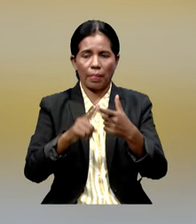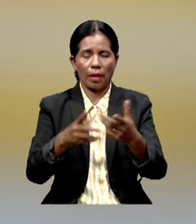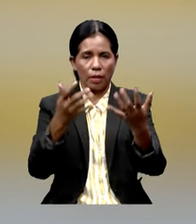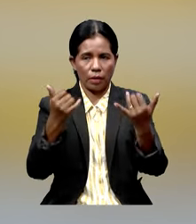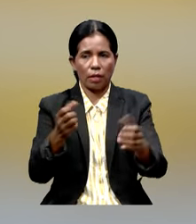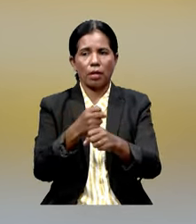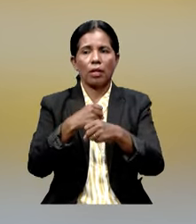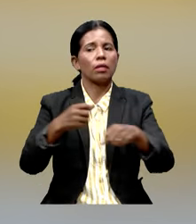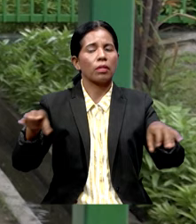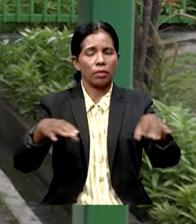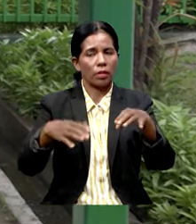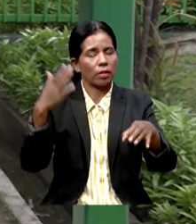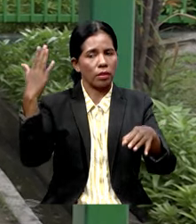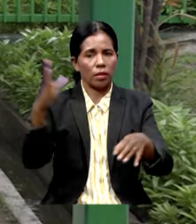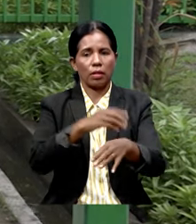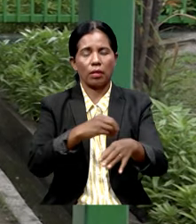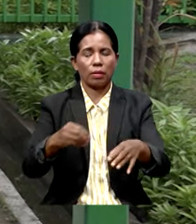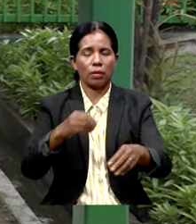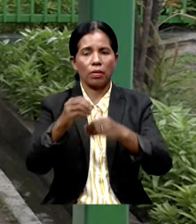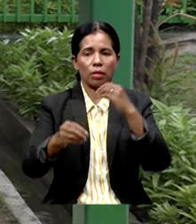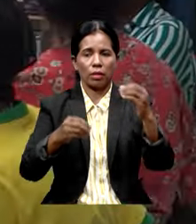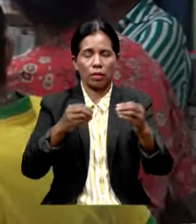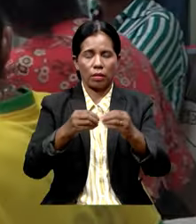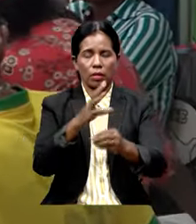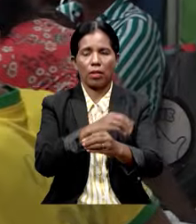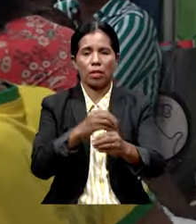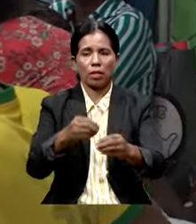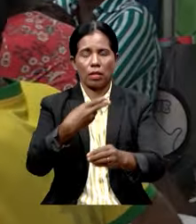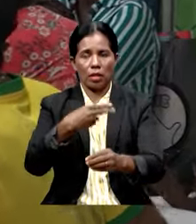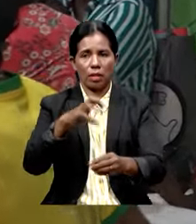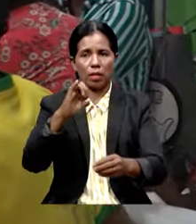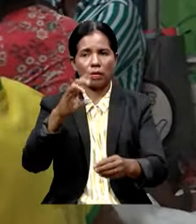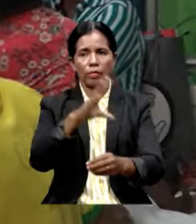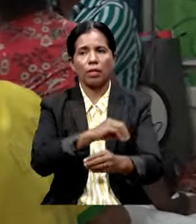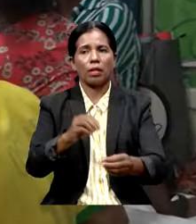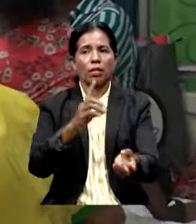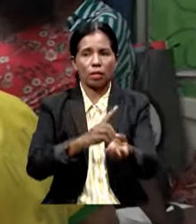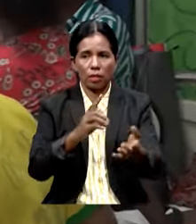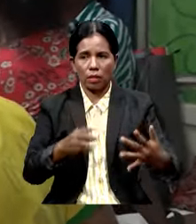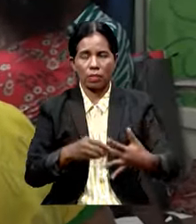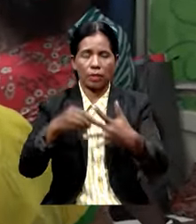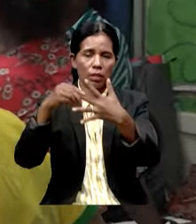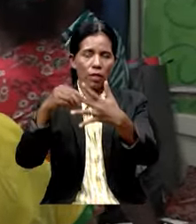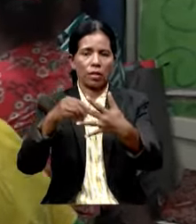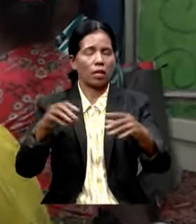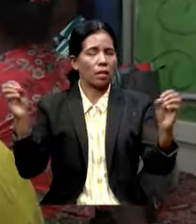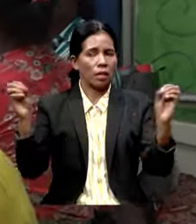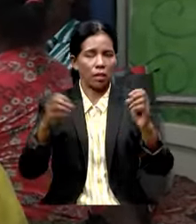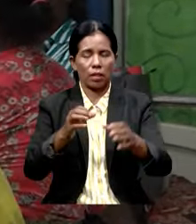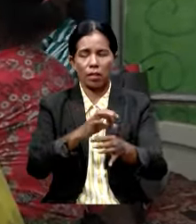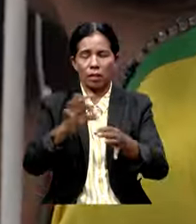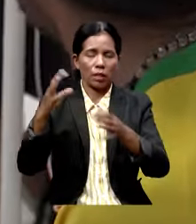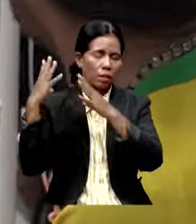na Halão de Serviço e a Neurologia Departamento Medicina Interna RNV, mas bem médico especialista, né? La ia